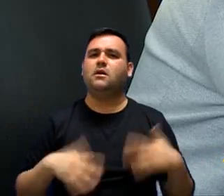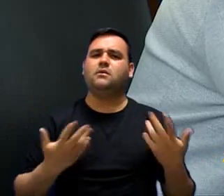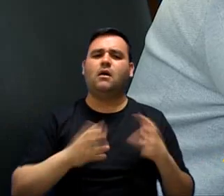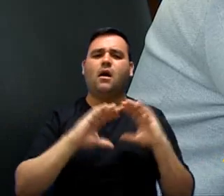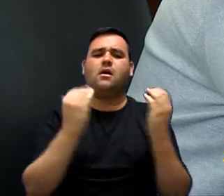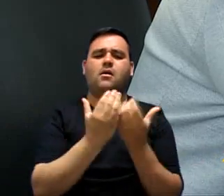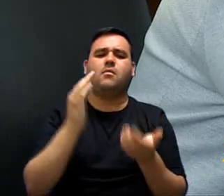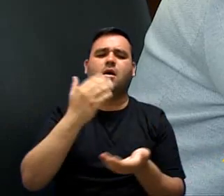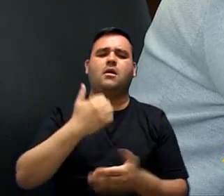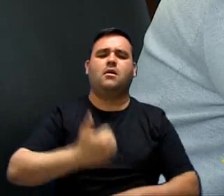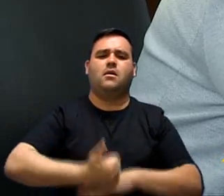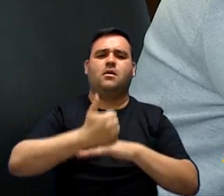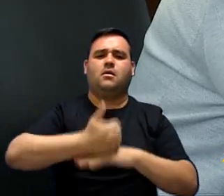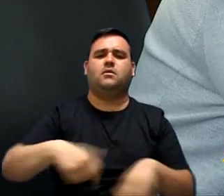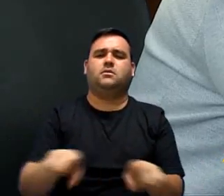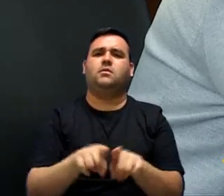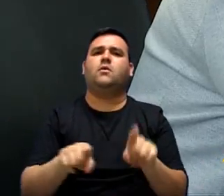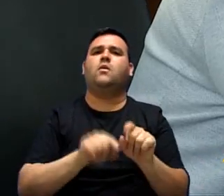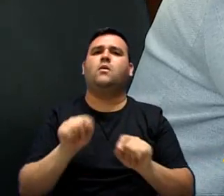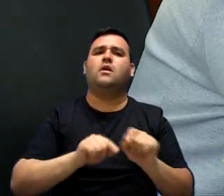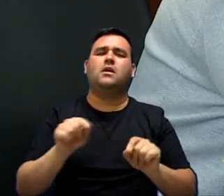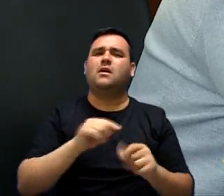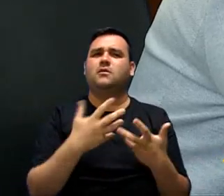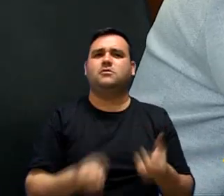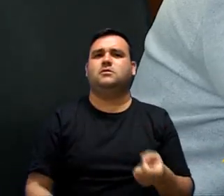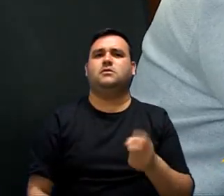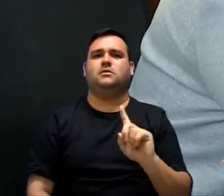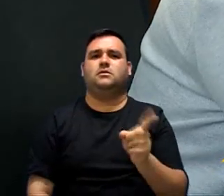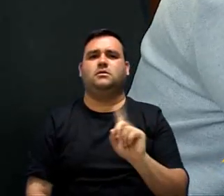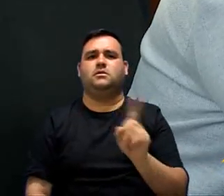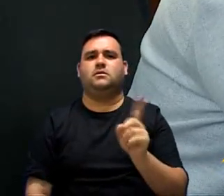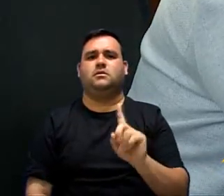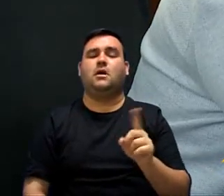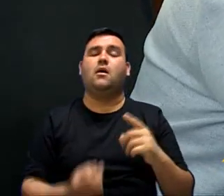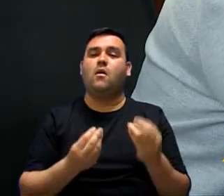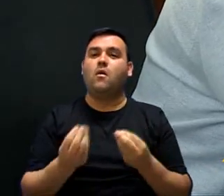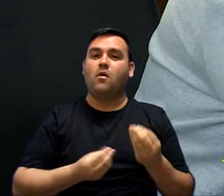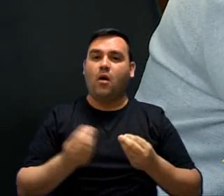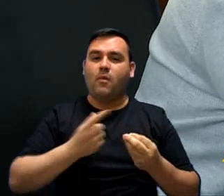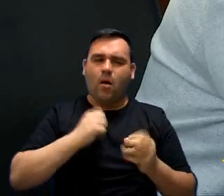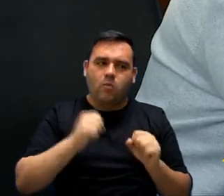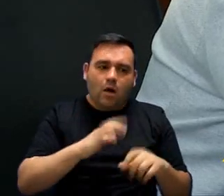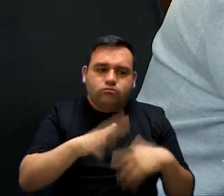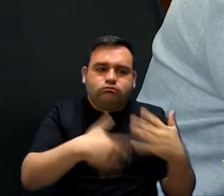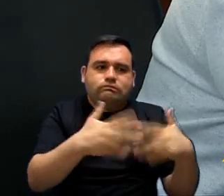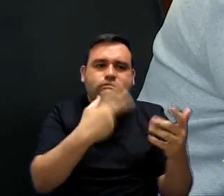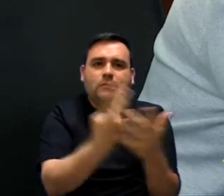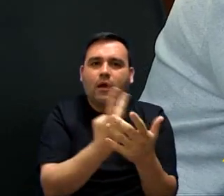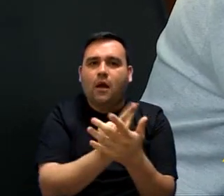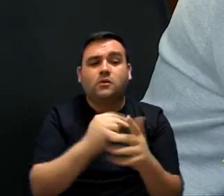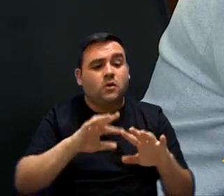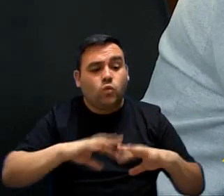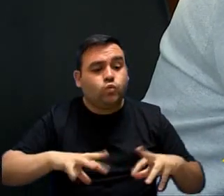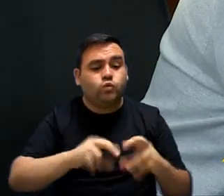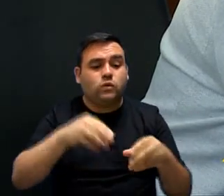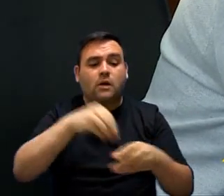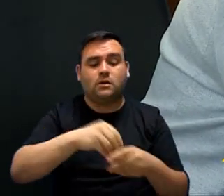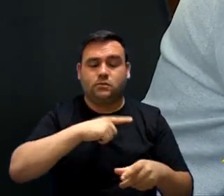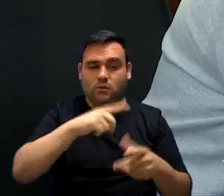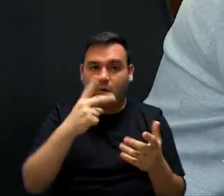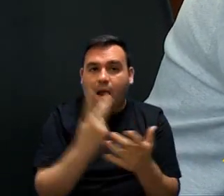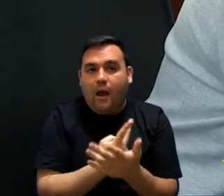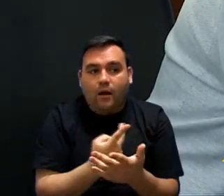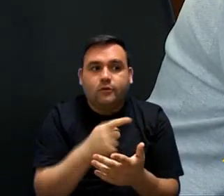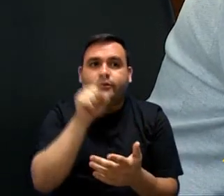A secretaria da Câmara elaborou um manual e a prefeitura não aceita e está nos induzindo a erro. Então, tudo que a gente faz aqui é